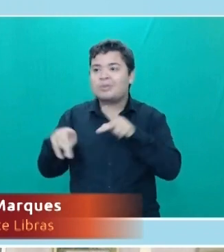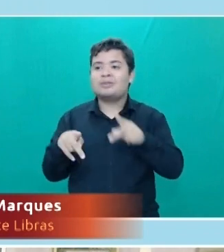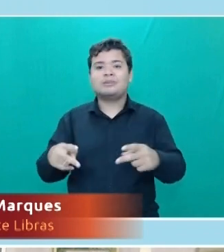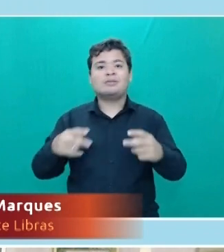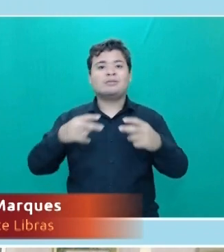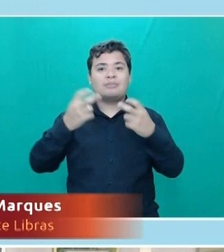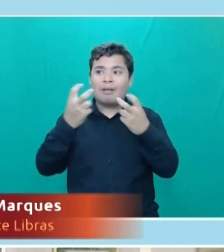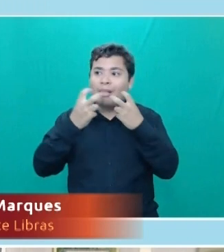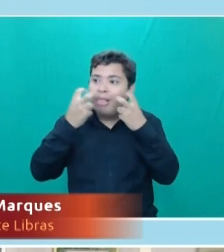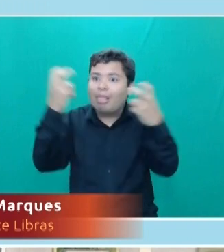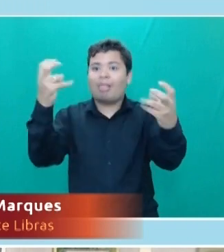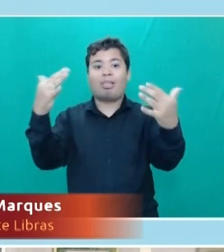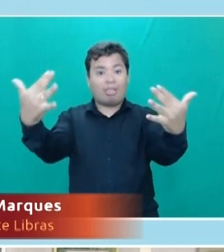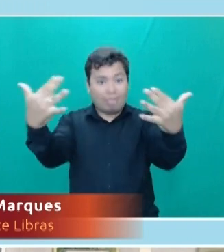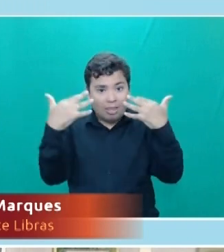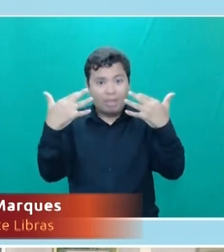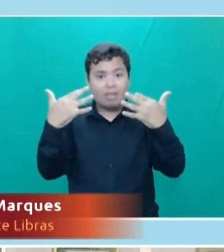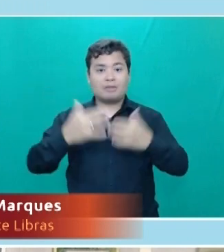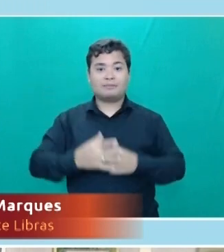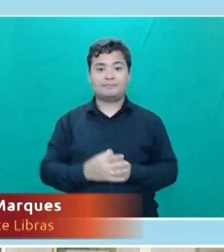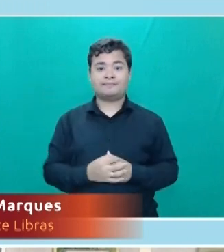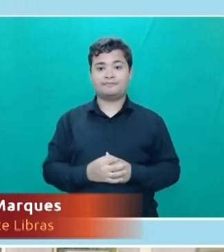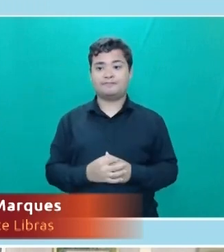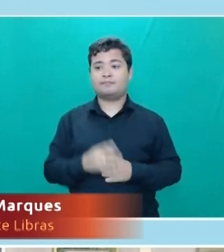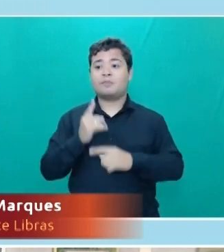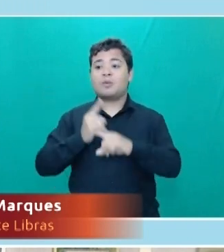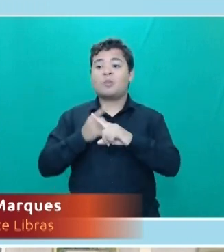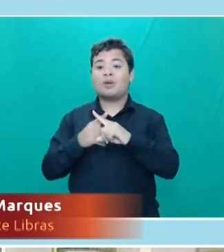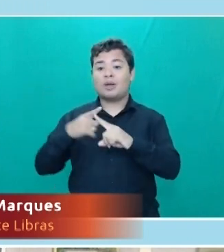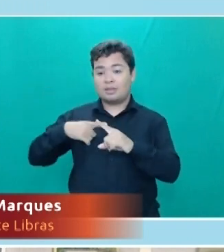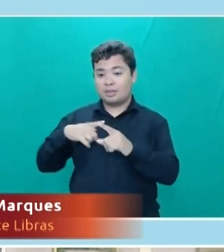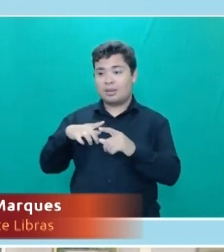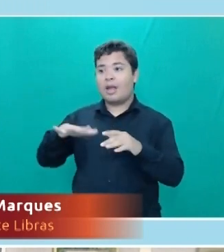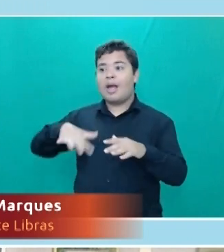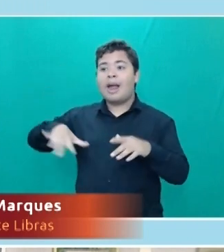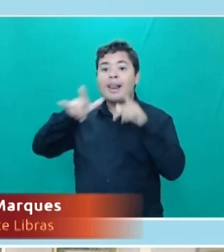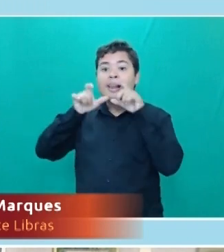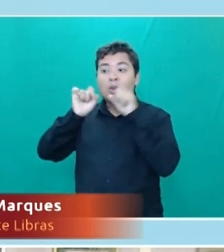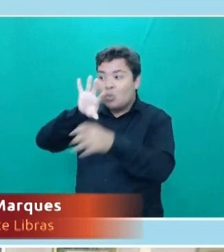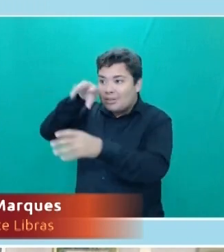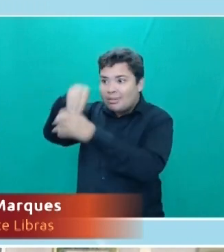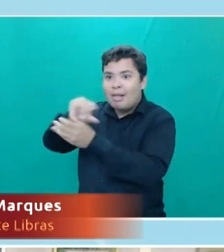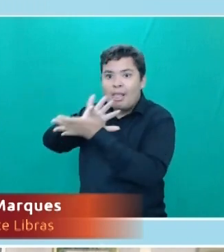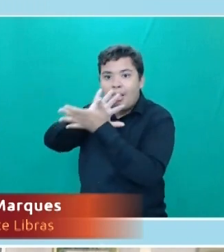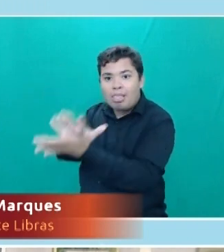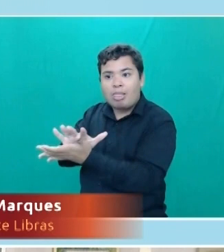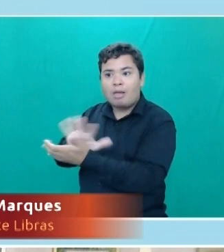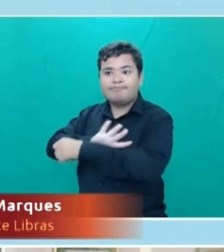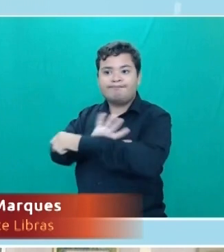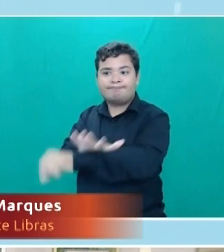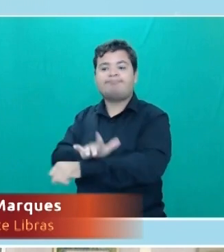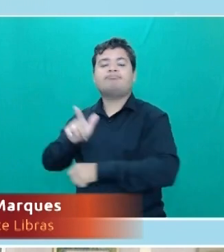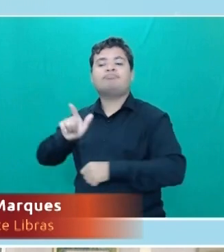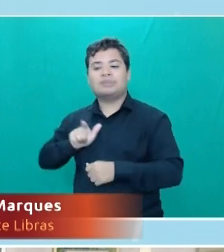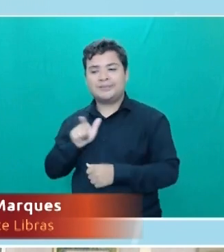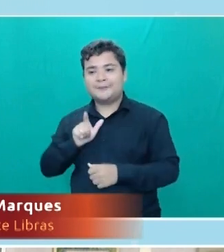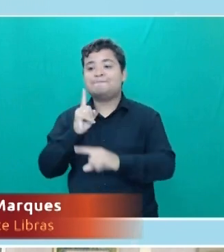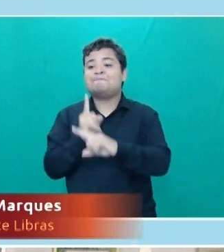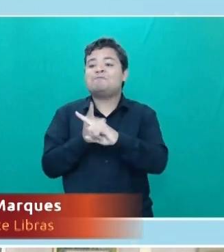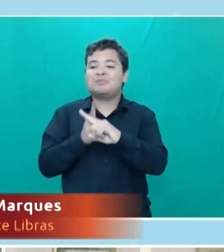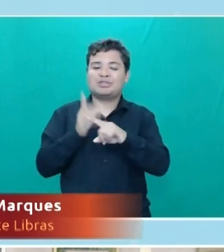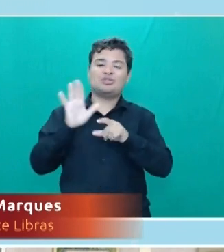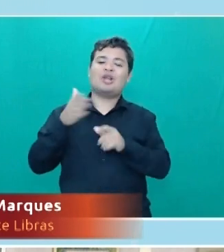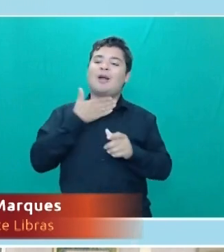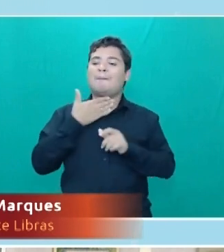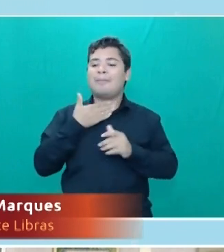você traz hoje, a baila, é a questão do racismo linguístico, né? Que ele está presente dentro da nossa sociedade por causa do que a gente já conversou aqui